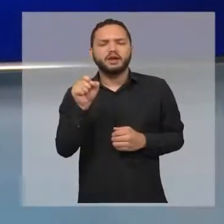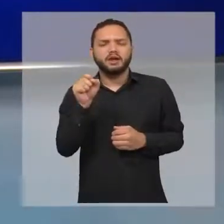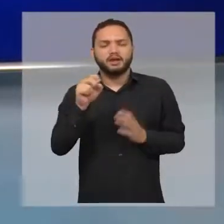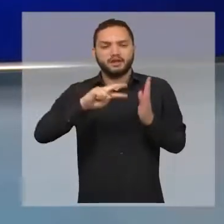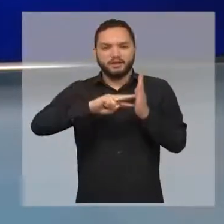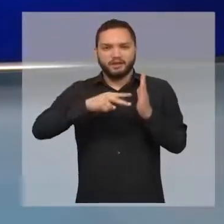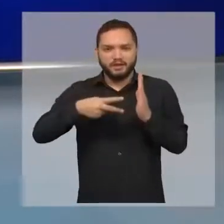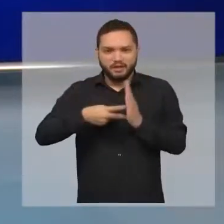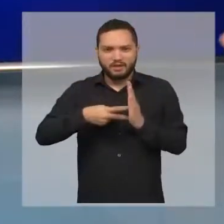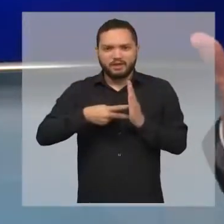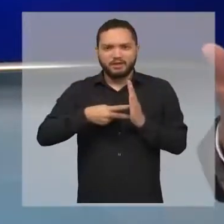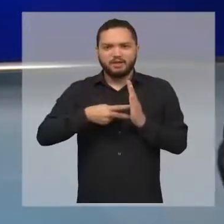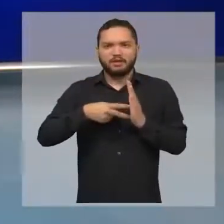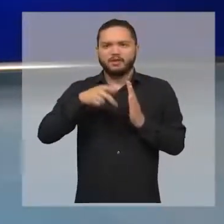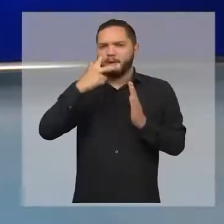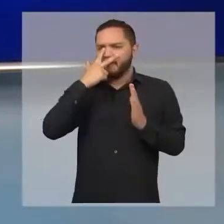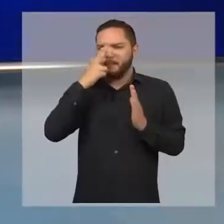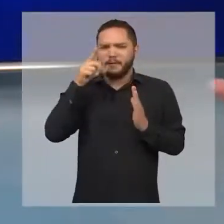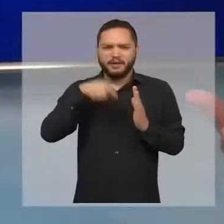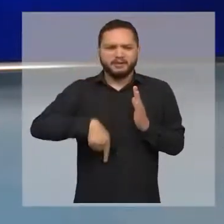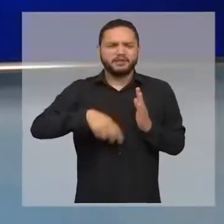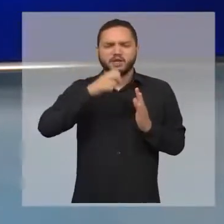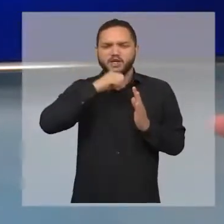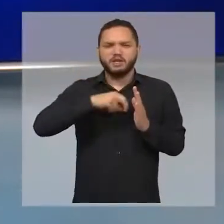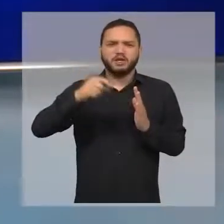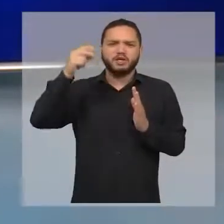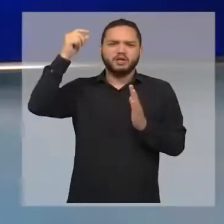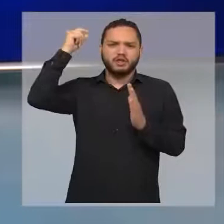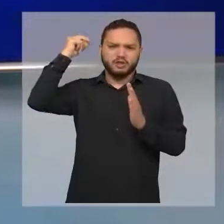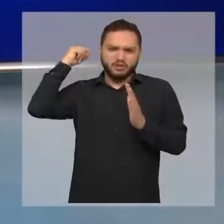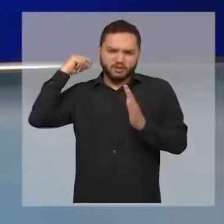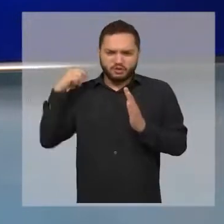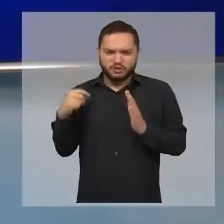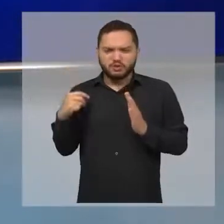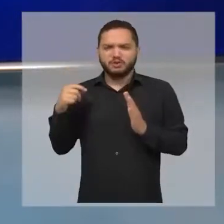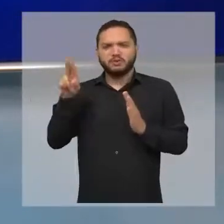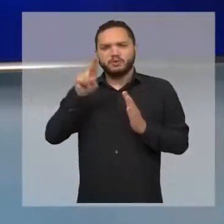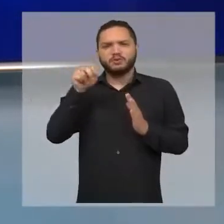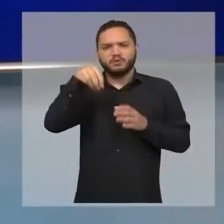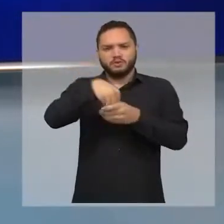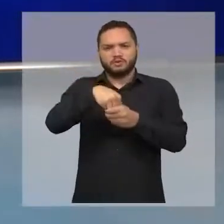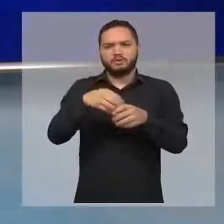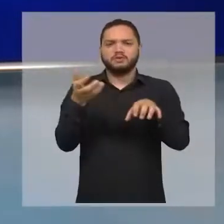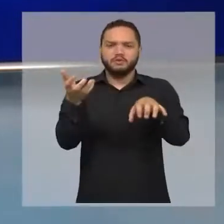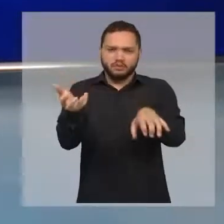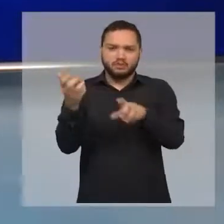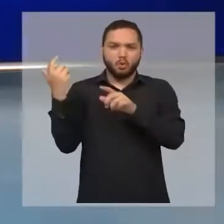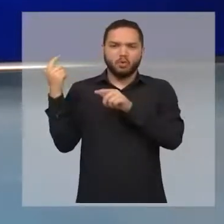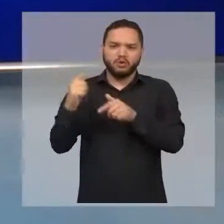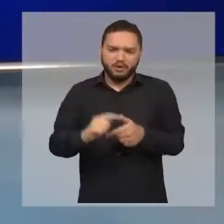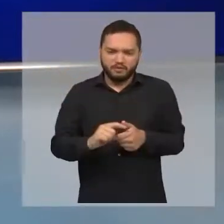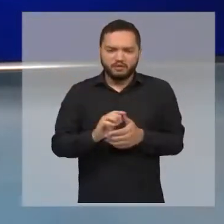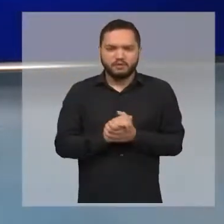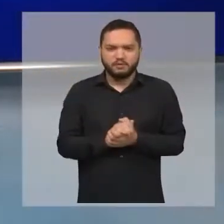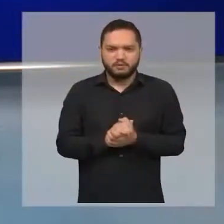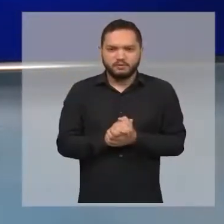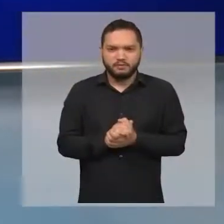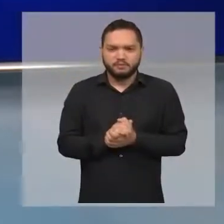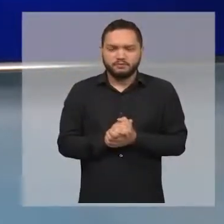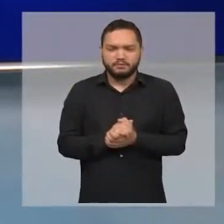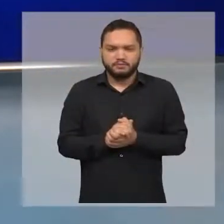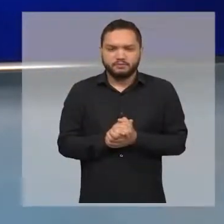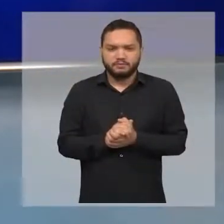atrasado, o extrato mais atrasado, que é um aglomerado de partidos conservadores. Então, ele começou por esse. Para quem não ia fazer política